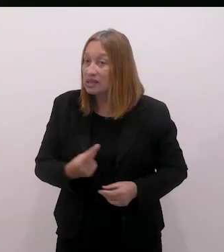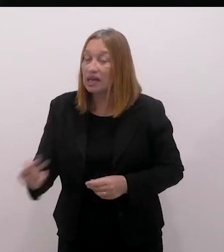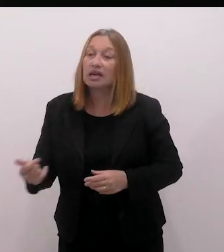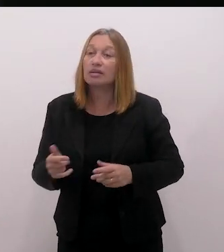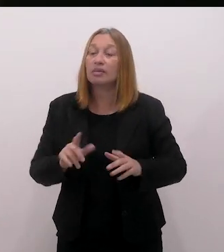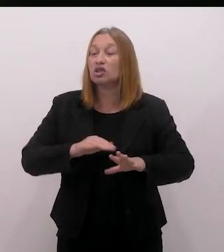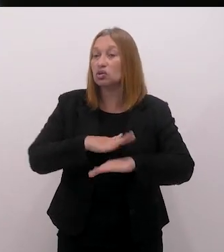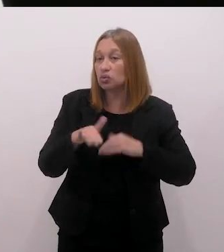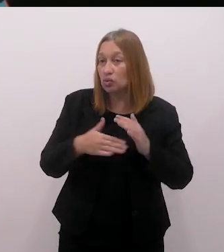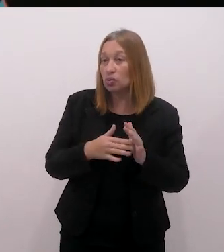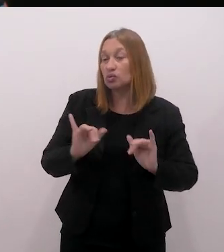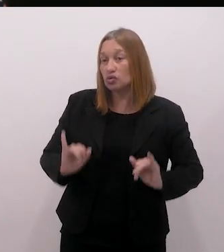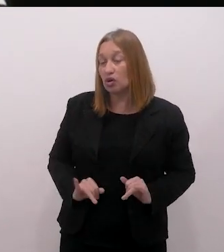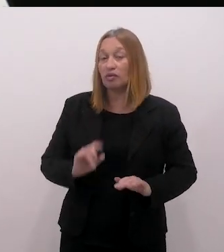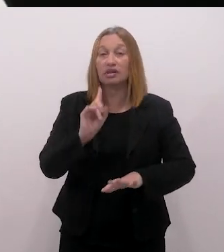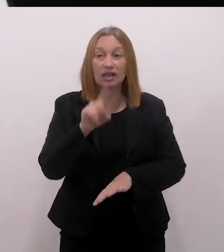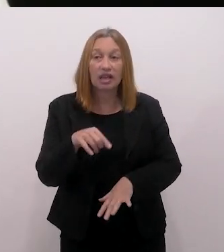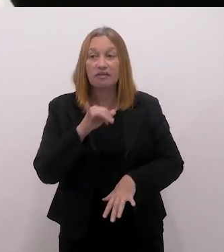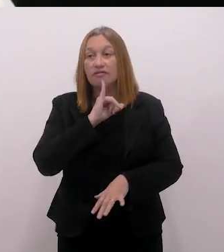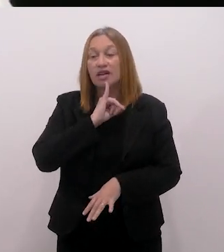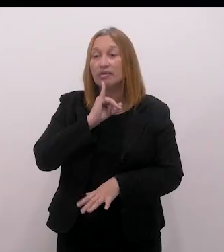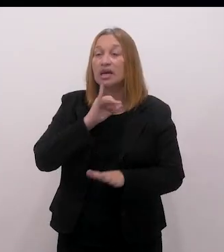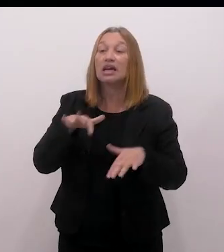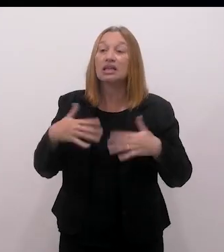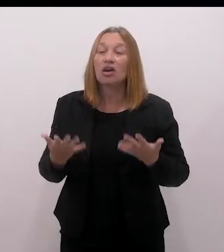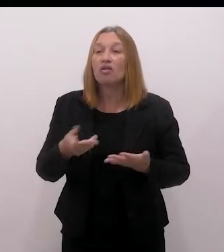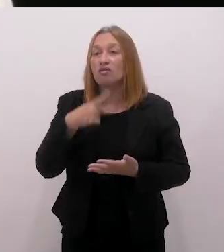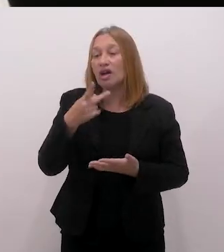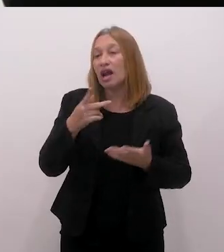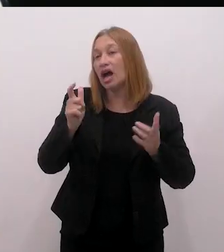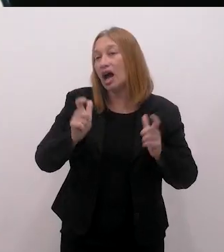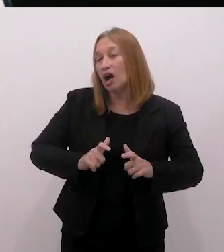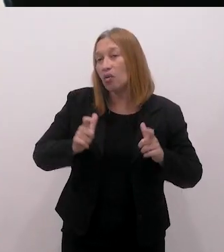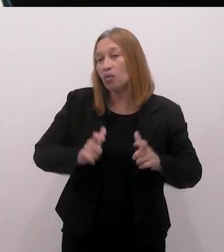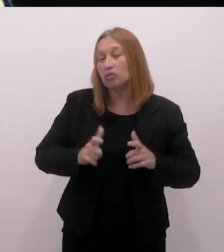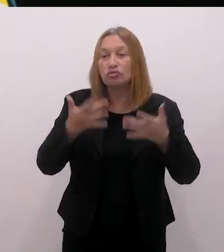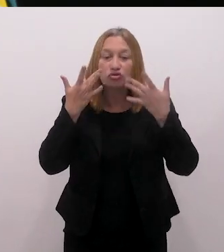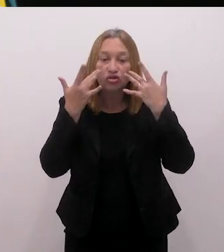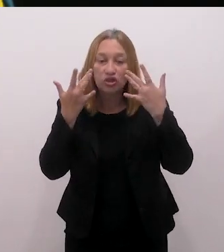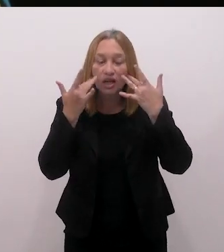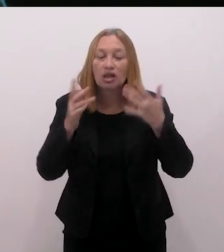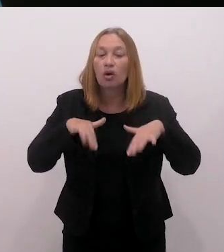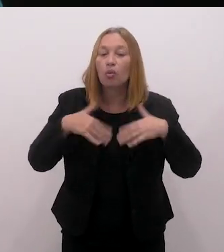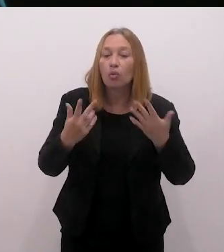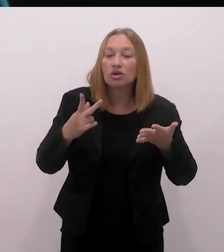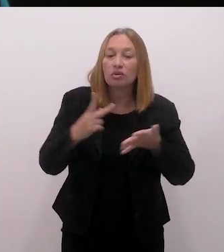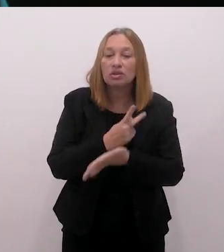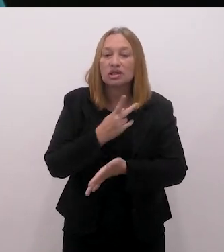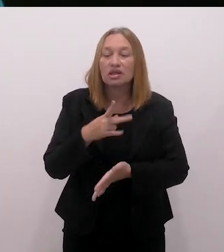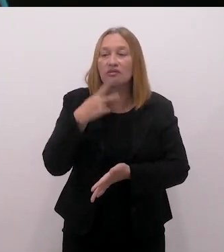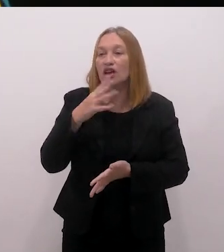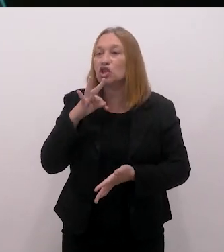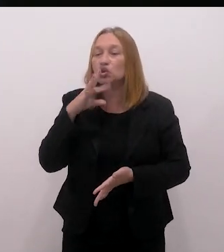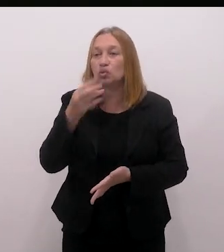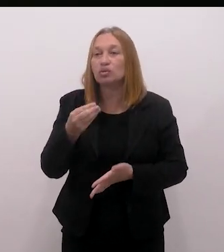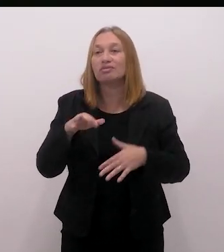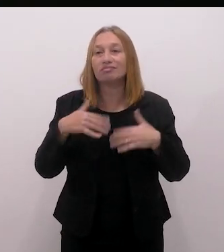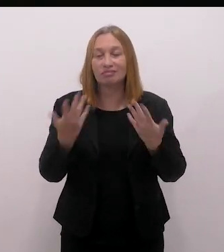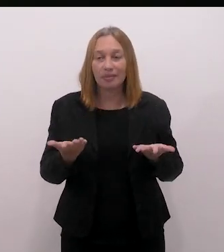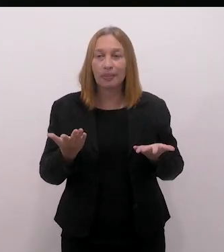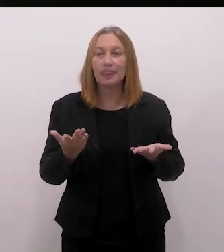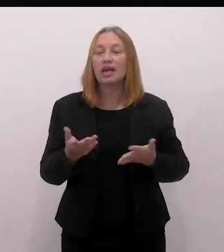de sair da situação. Mas ela existe para qualquer um, né? Para todas. Infelizmente, né? Então, conta pra gente aonde está o espetáculo,